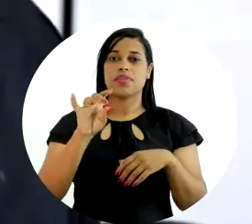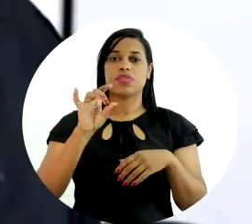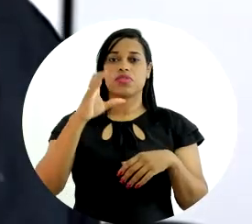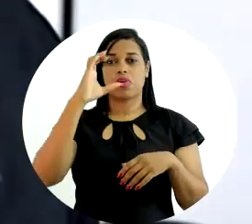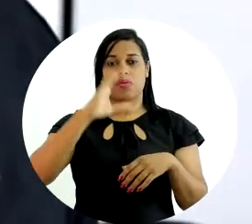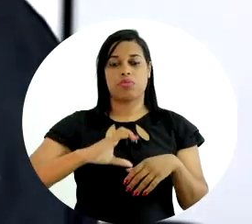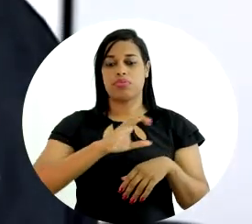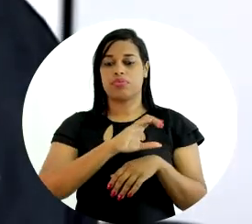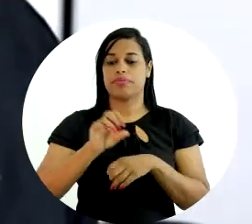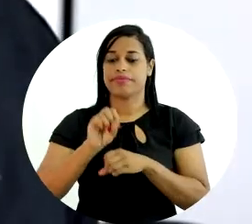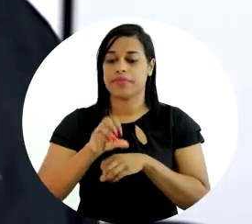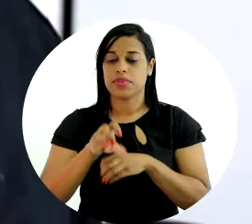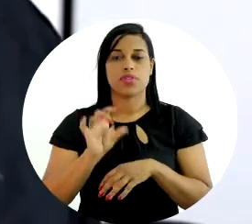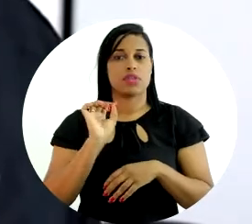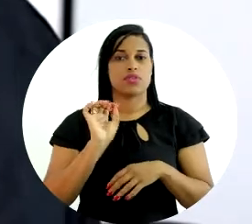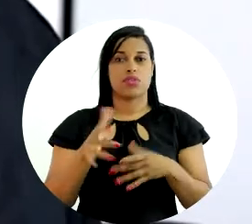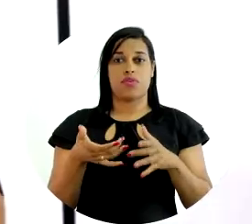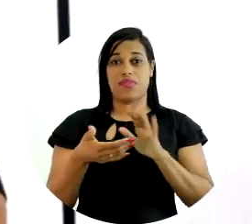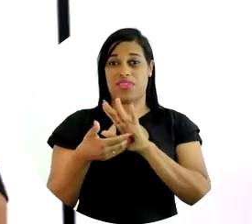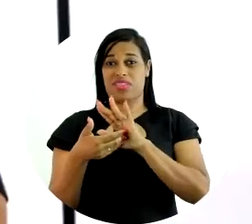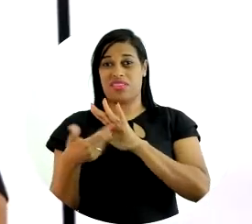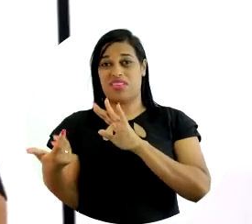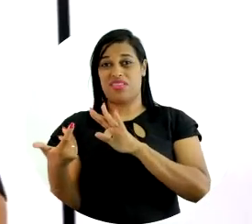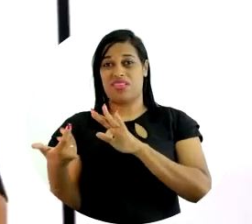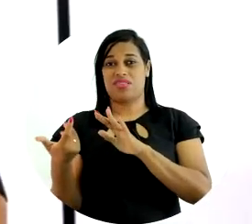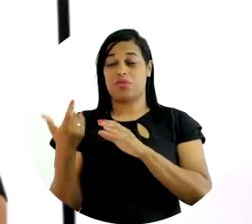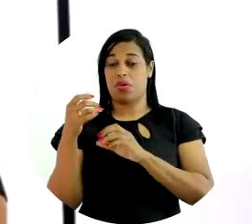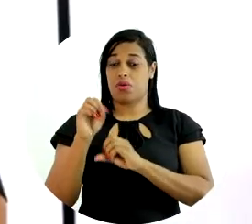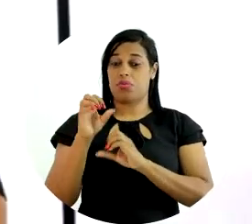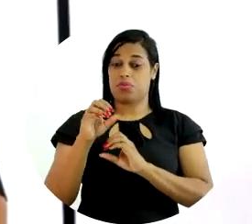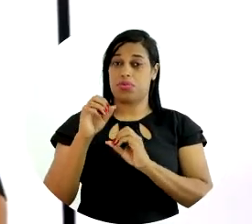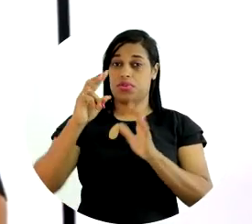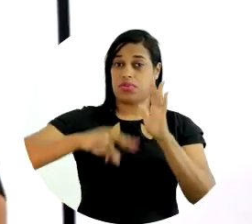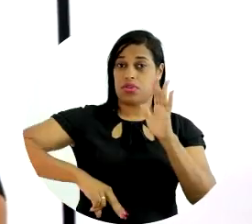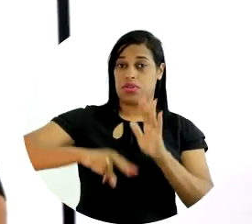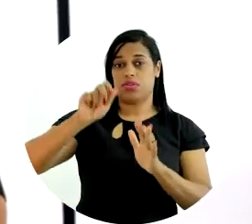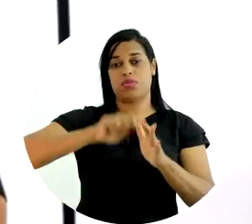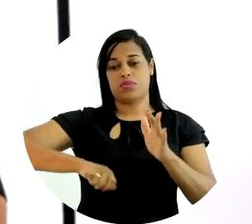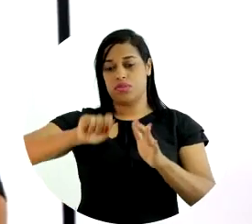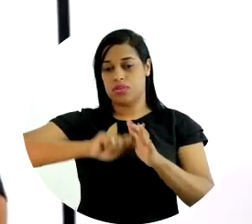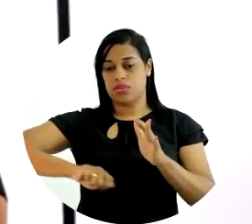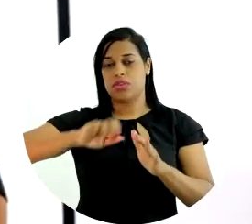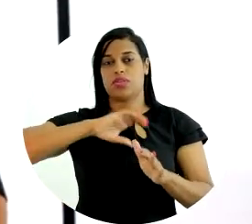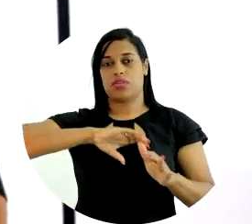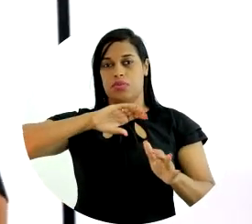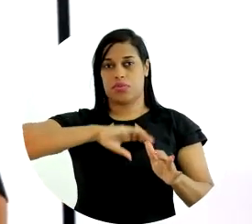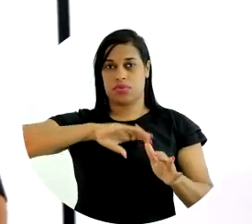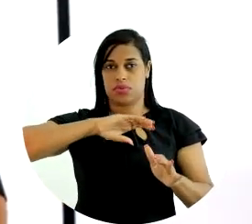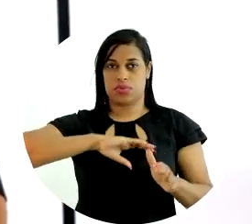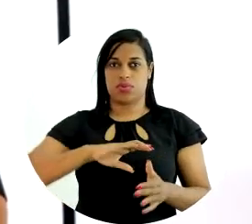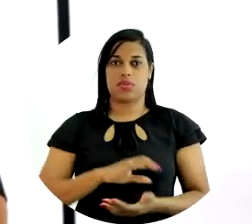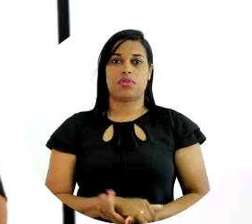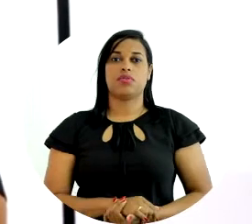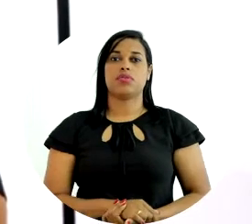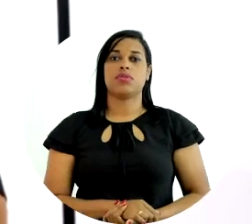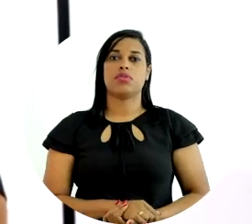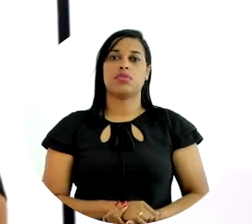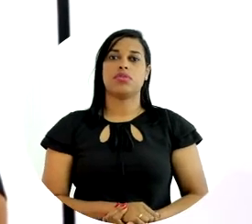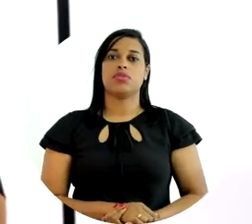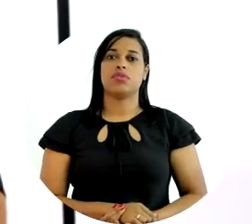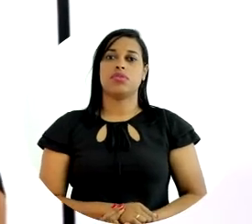ataque então é foi tirada há a questão da do ensino da leitura e da escrita da língua